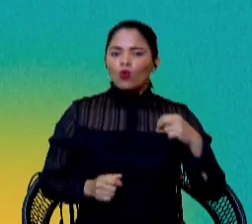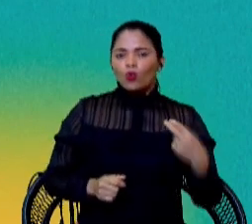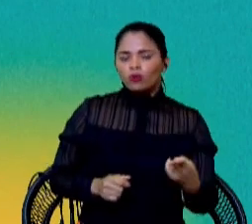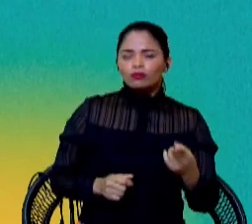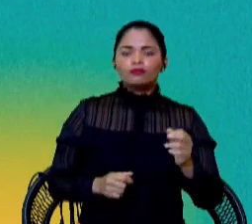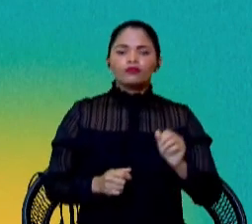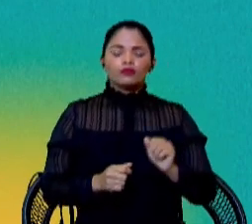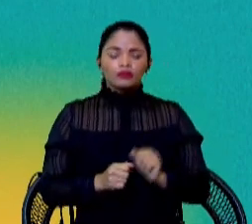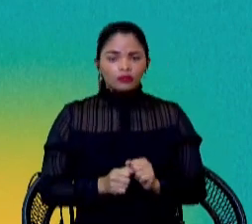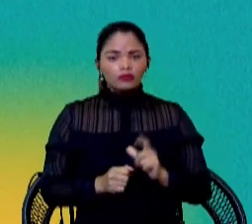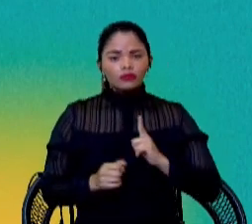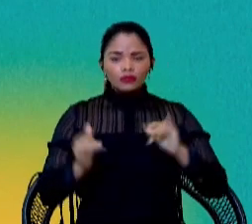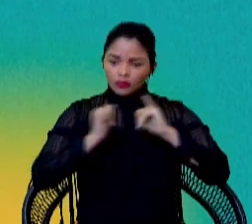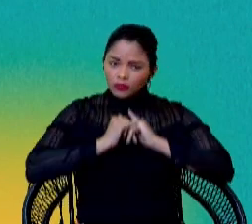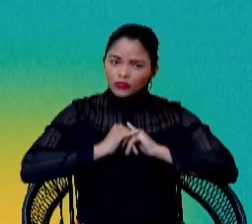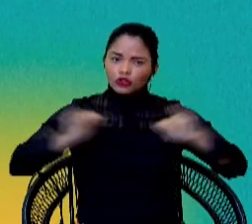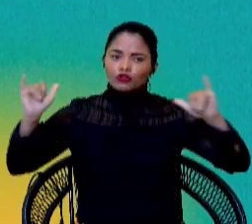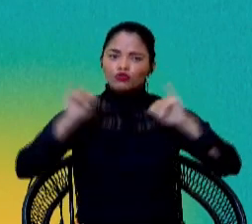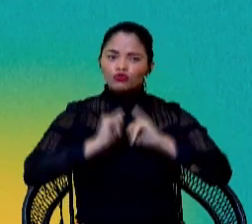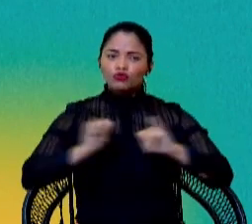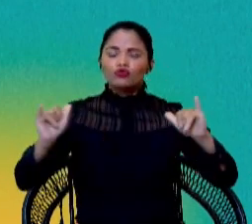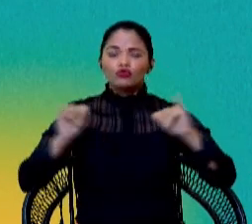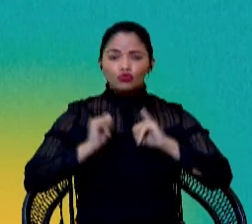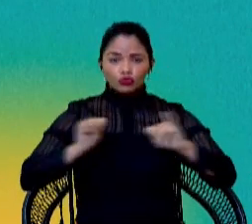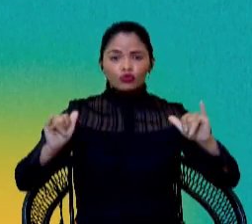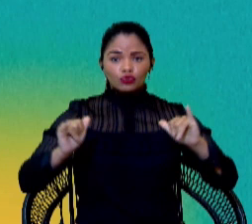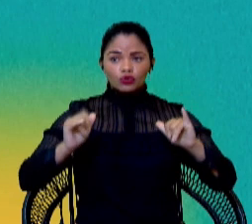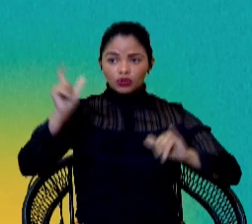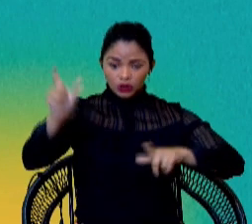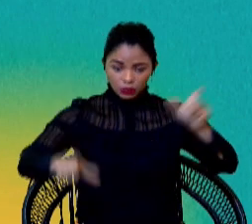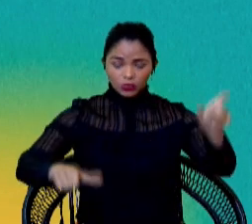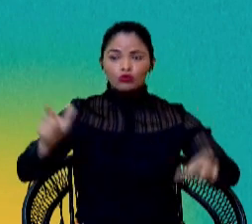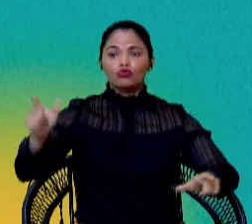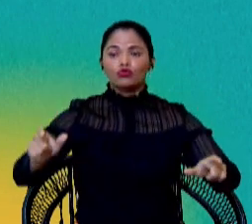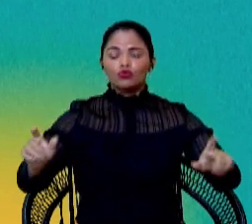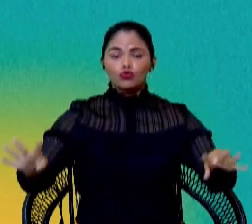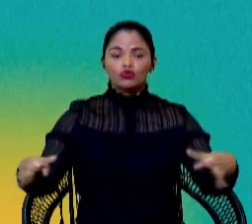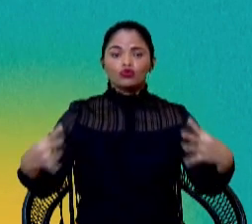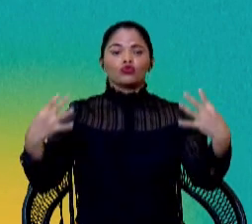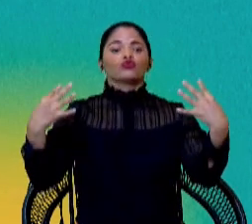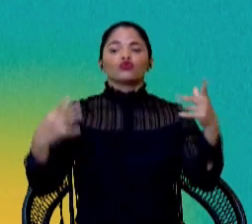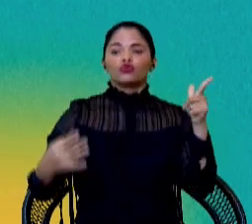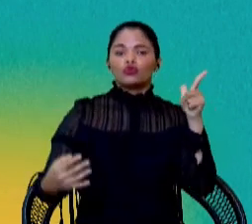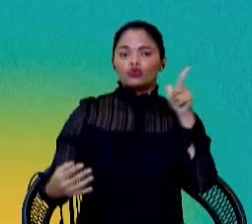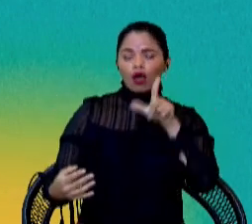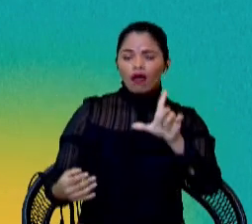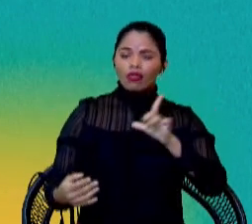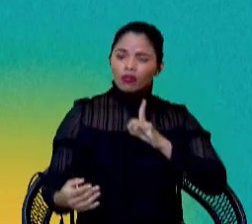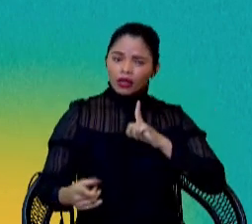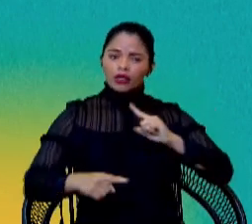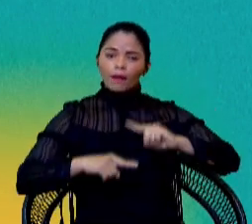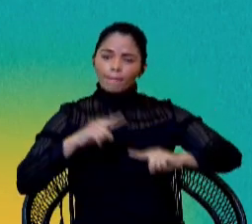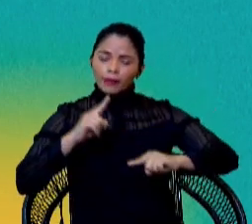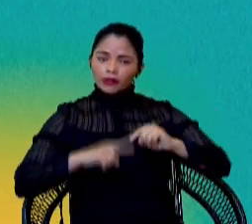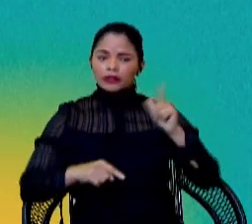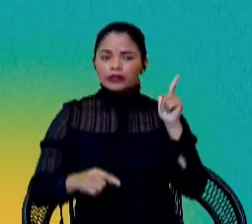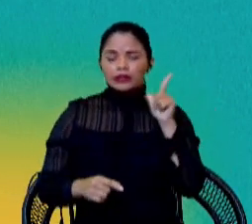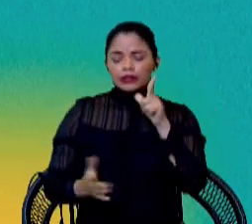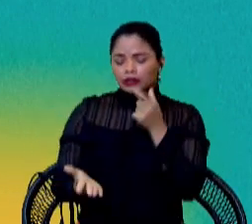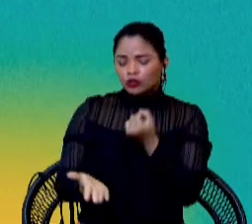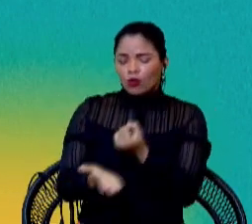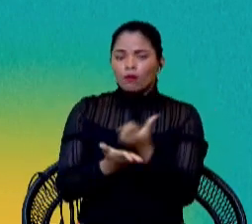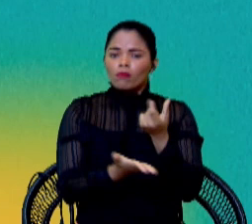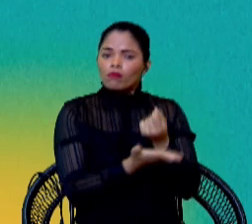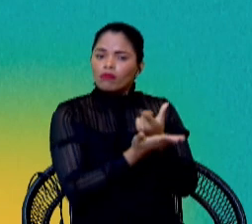seja divulgada, né? Alcance pessoas, eu preciso que as pessoas primeiro saibam que eu tenho esse produto para depois comprar.